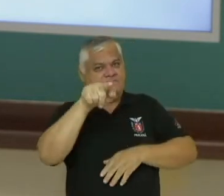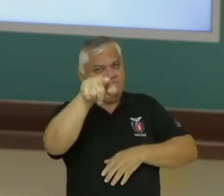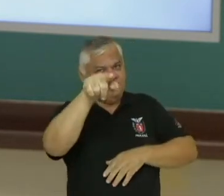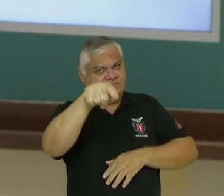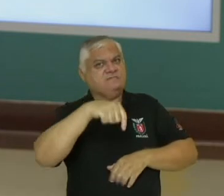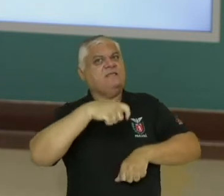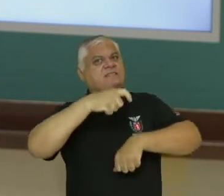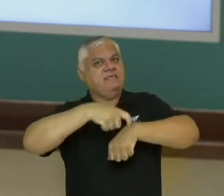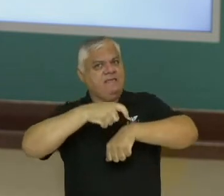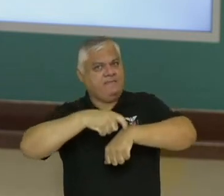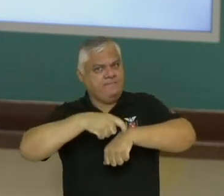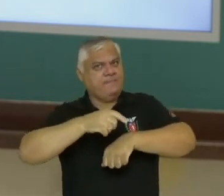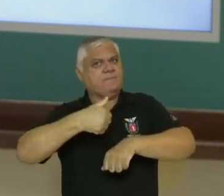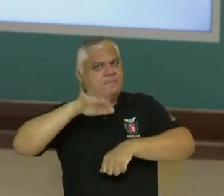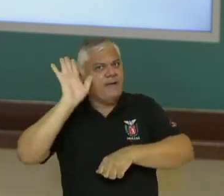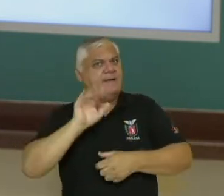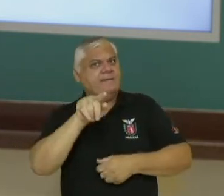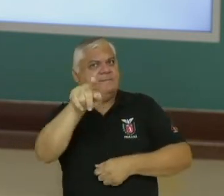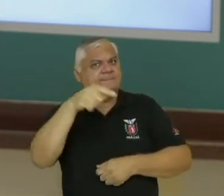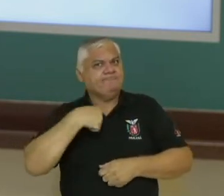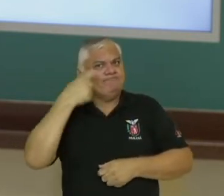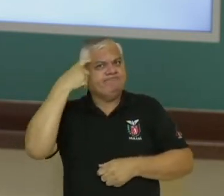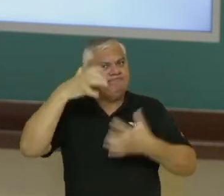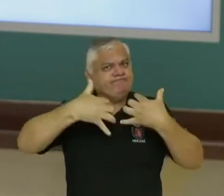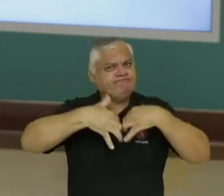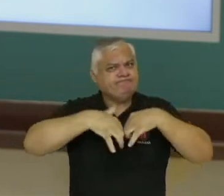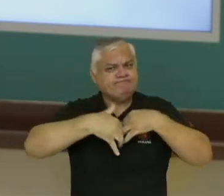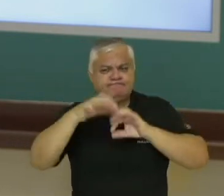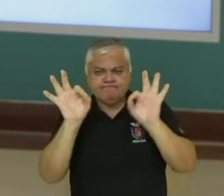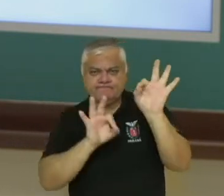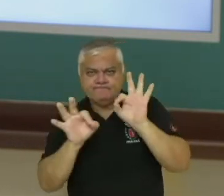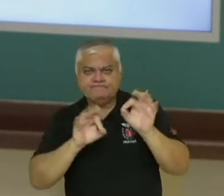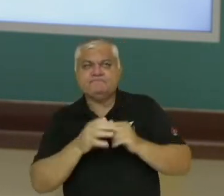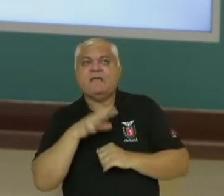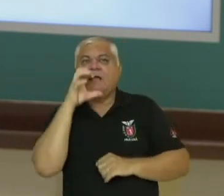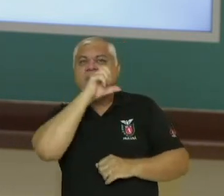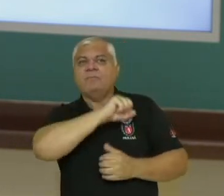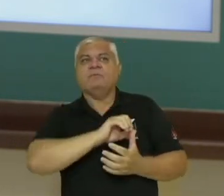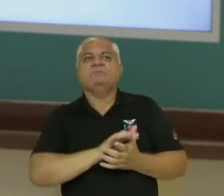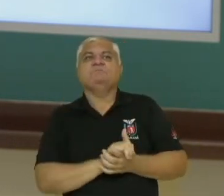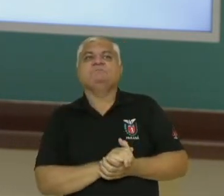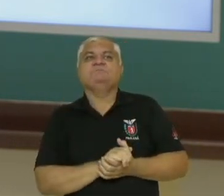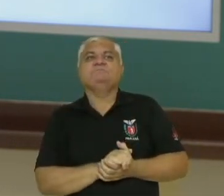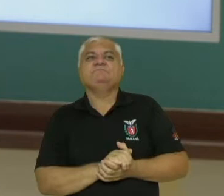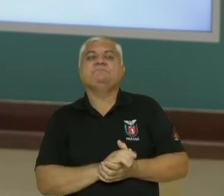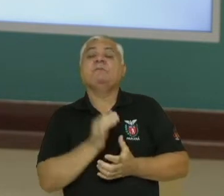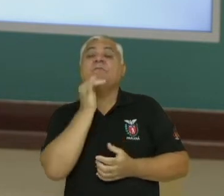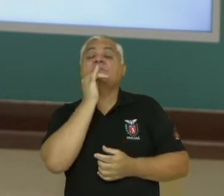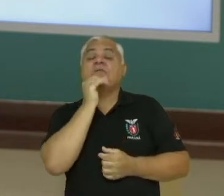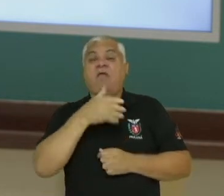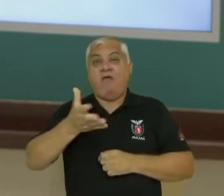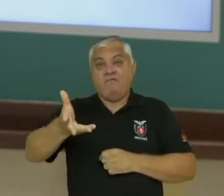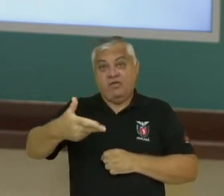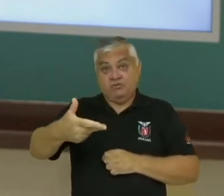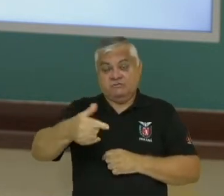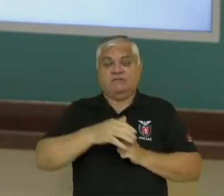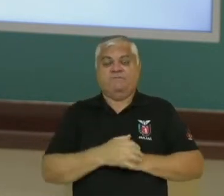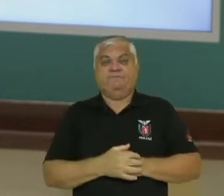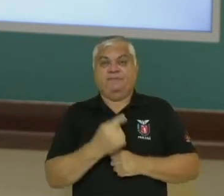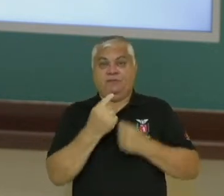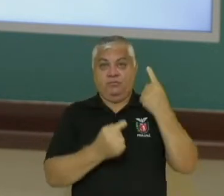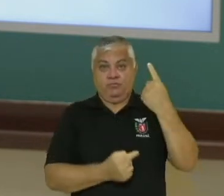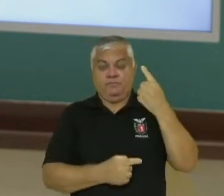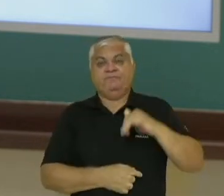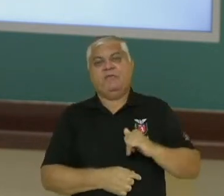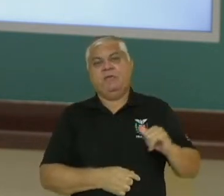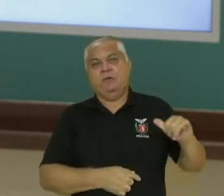vou dar um tempinho maior para você poder resolver essas questões aqui. Jogo rápido. Calcule as seguintes velocidades médias. 1.